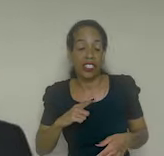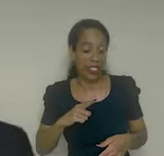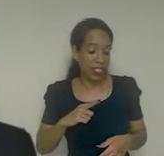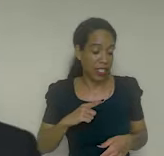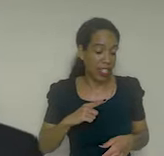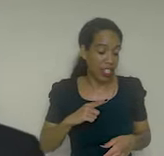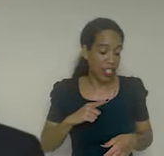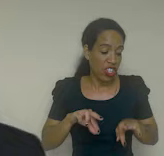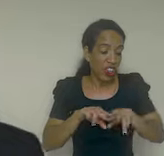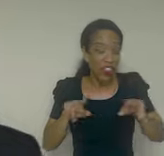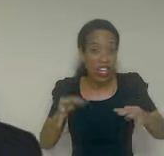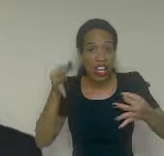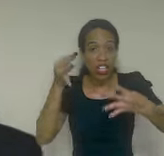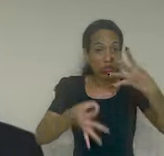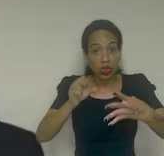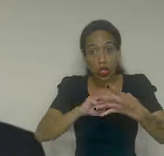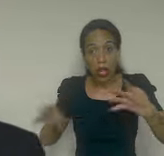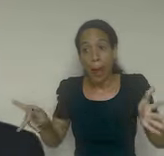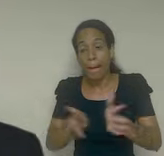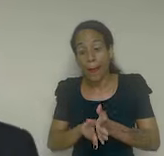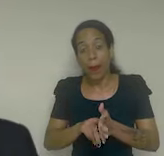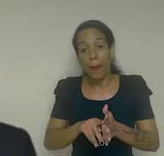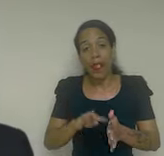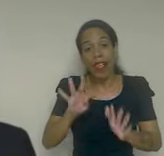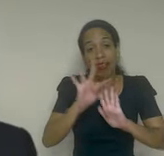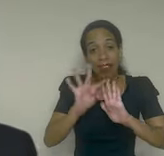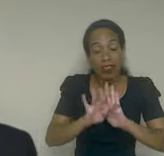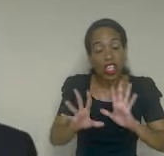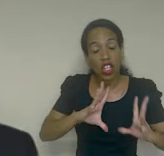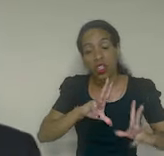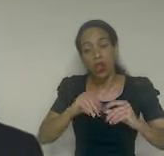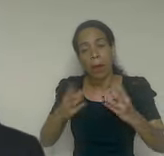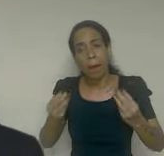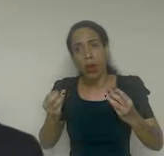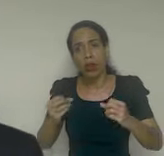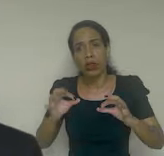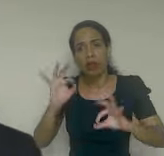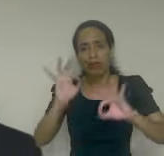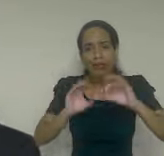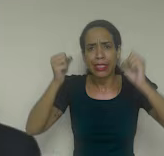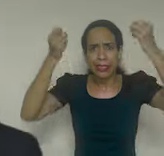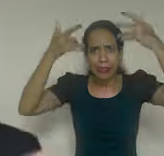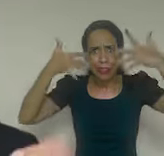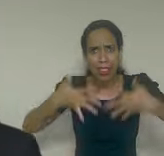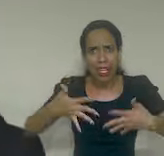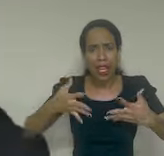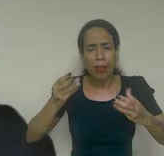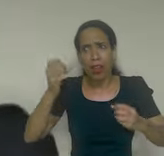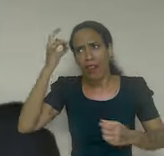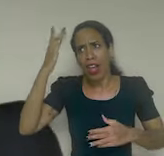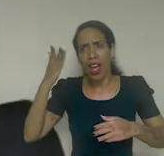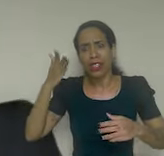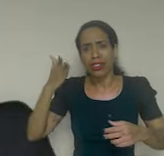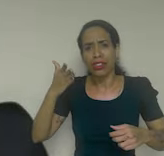com divergência na jurisprudência, na própria teoria, e todos eles estão muito bem tratados, de uma maneira muito acessível, muito